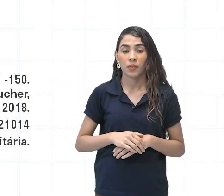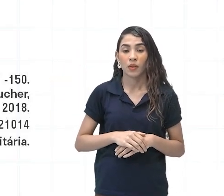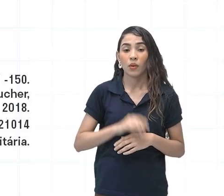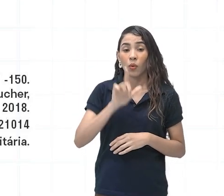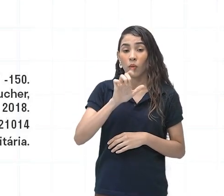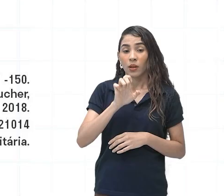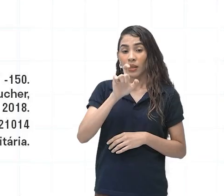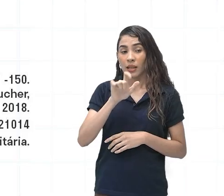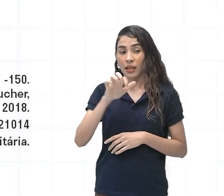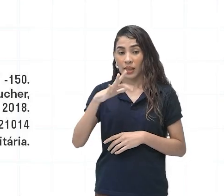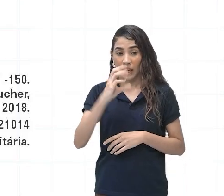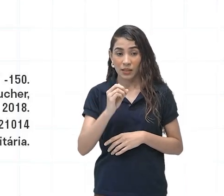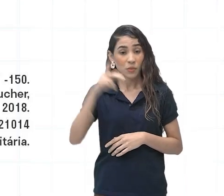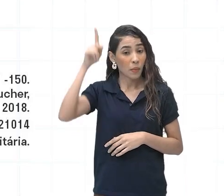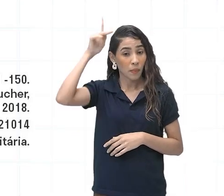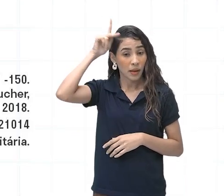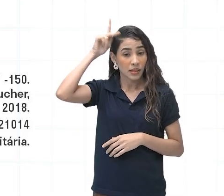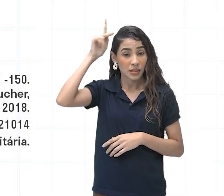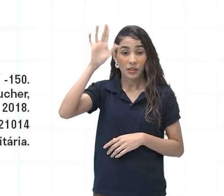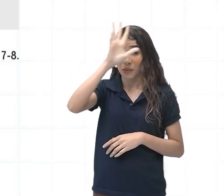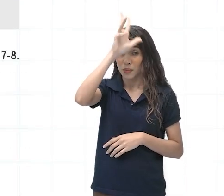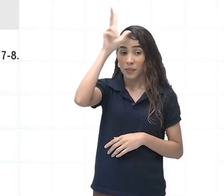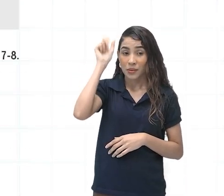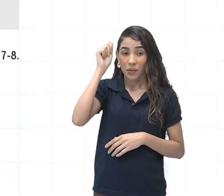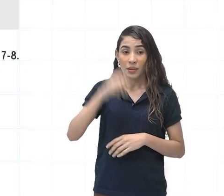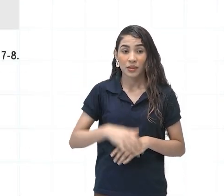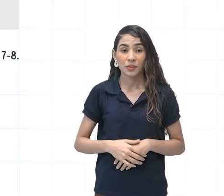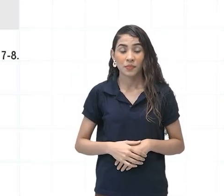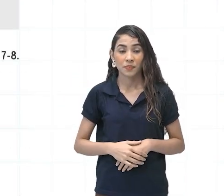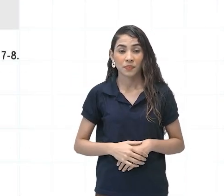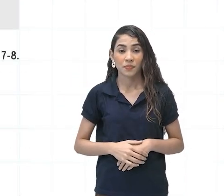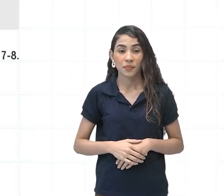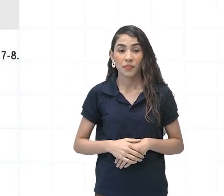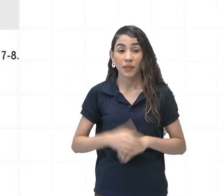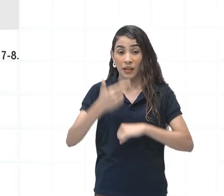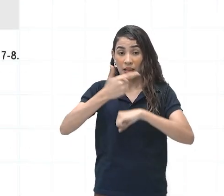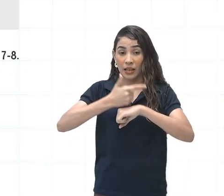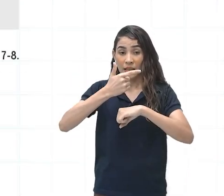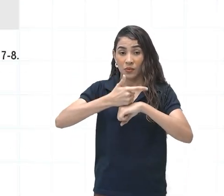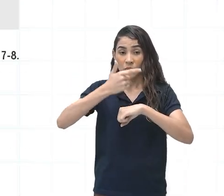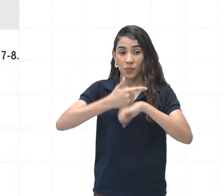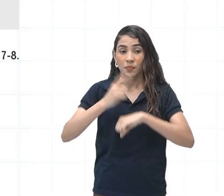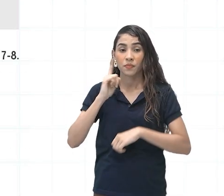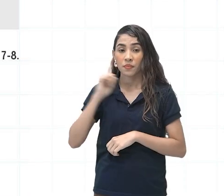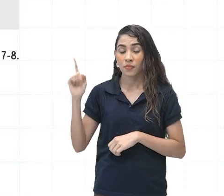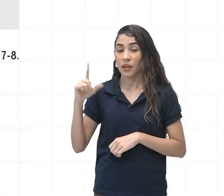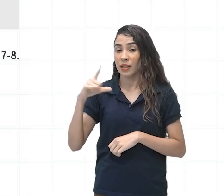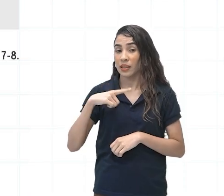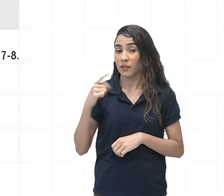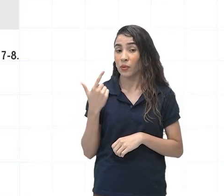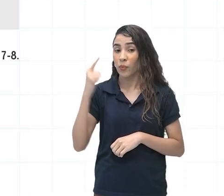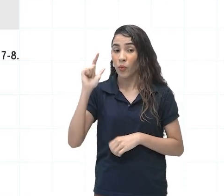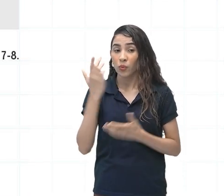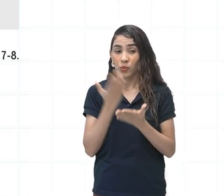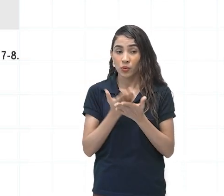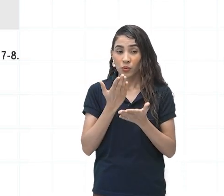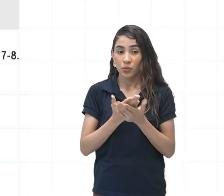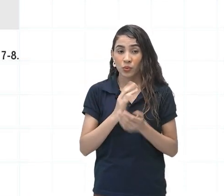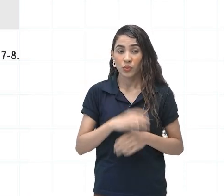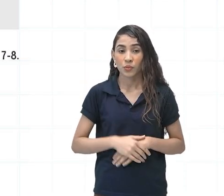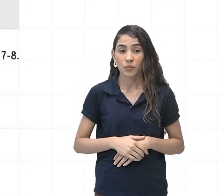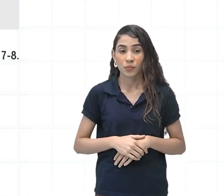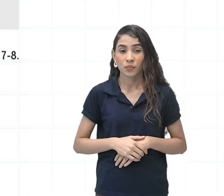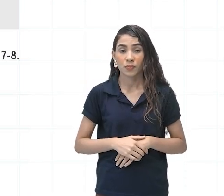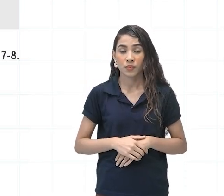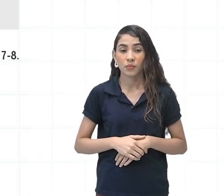de Parintins, no Amazonas, podemos avançar. E aí, houve um outro estudo que